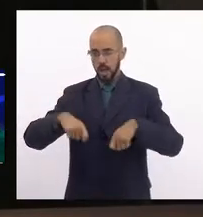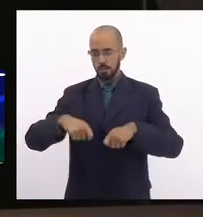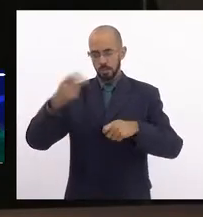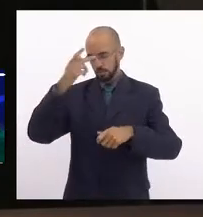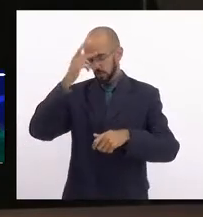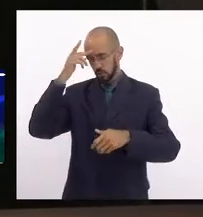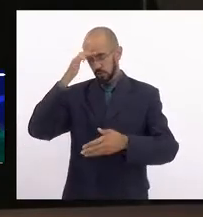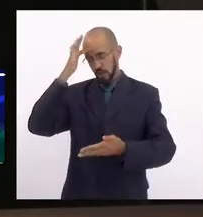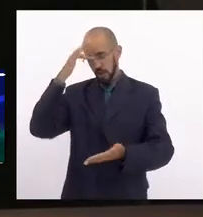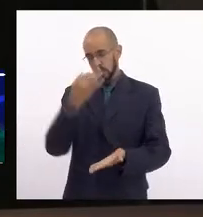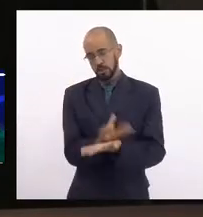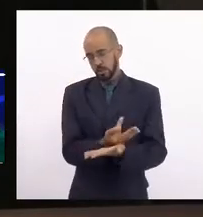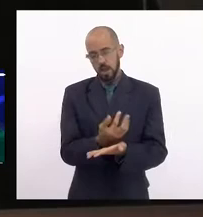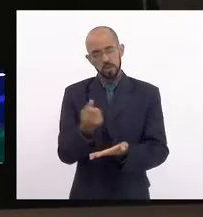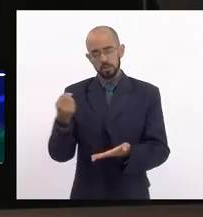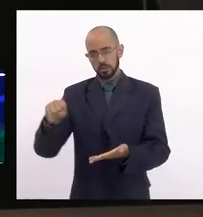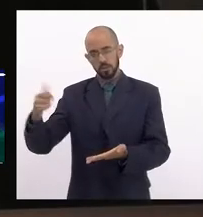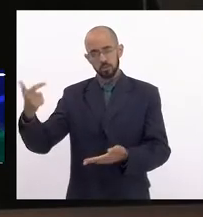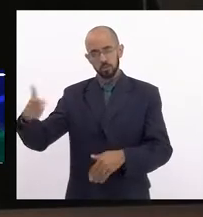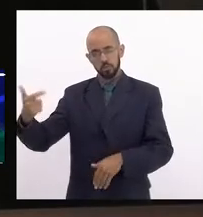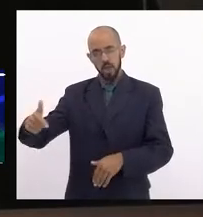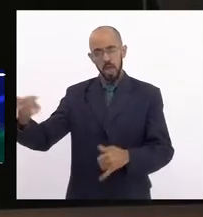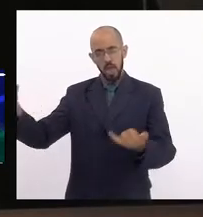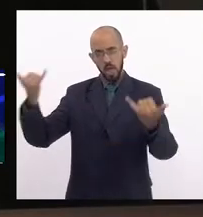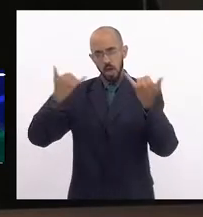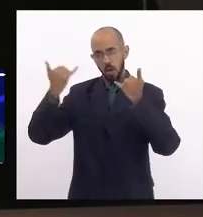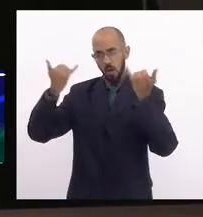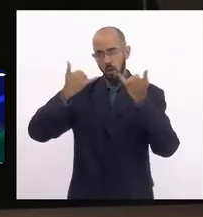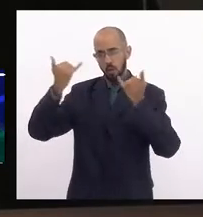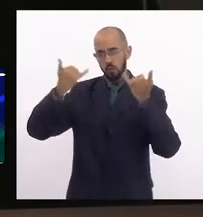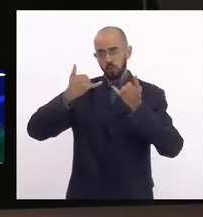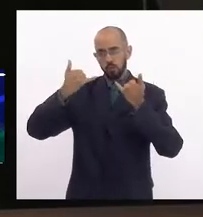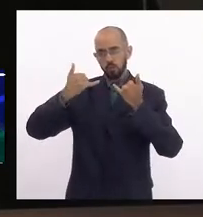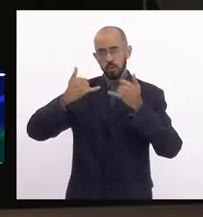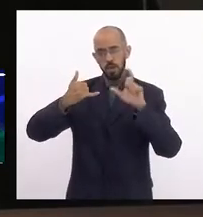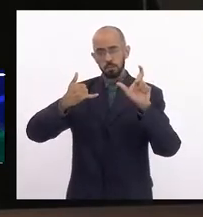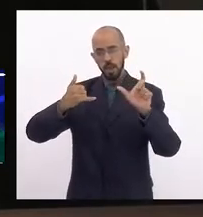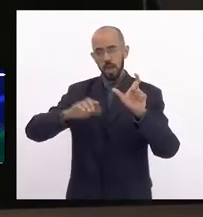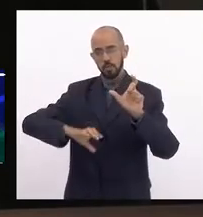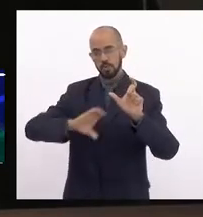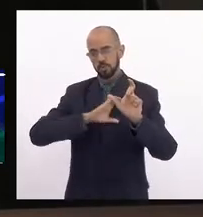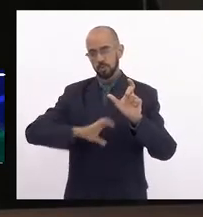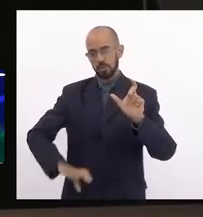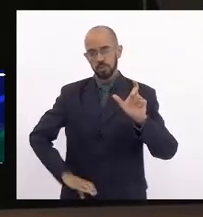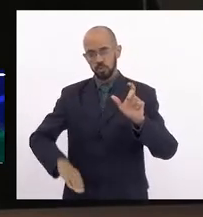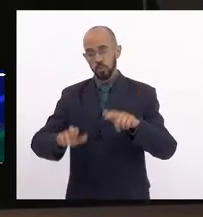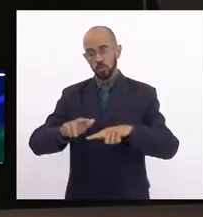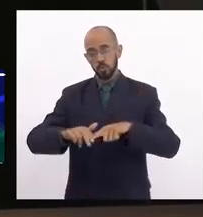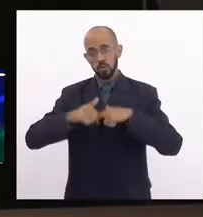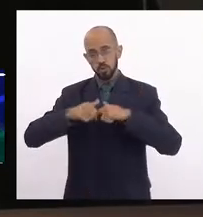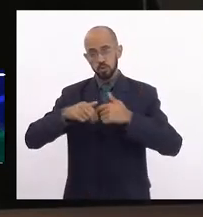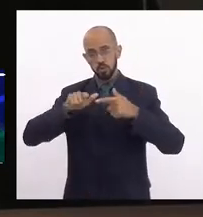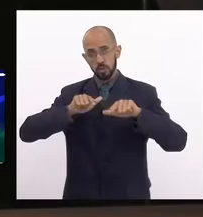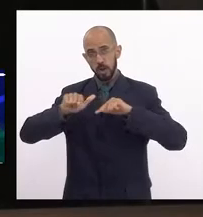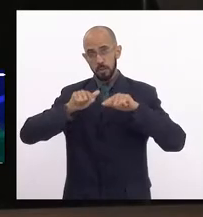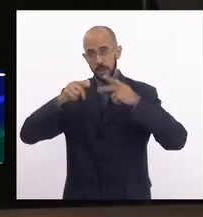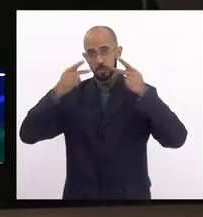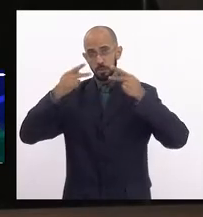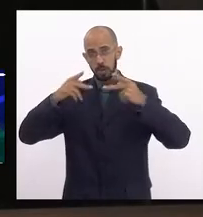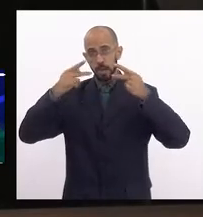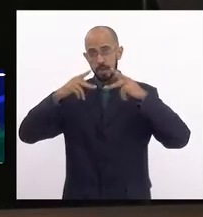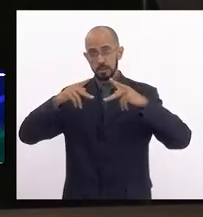ouvirem a mensagem de Cristo Portanto o trabalho de pregação consiste no direcionamento